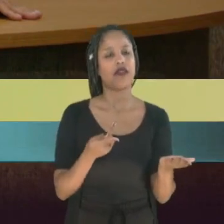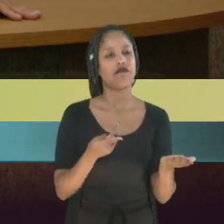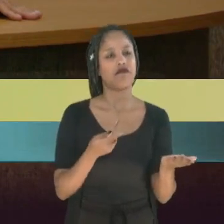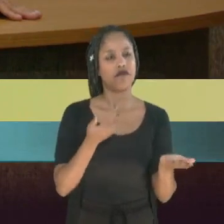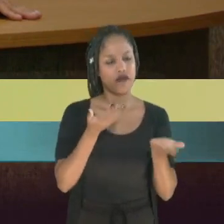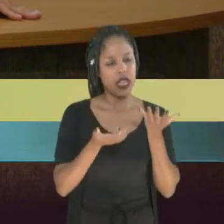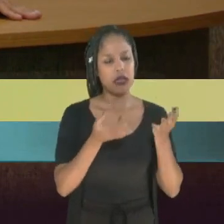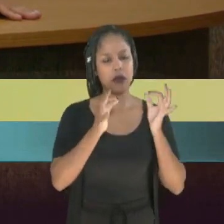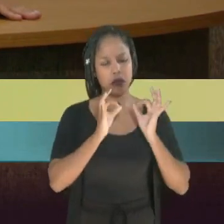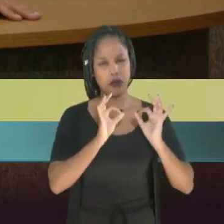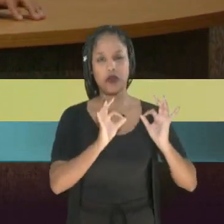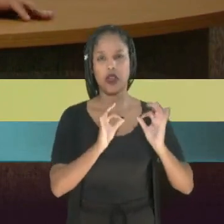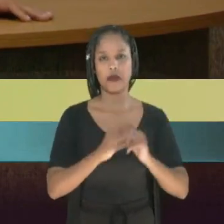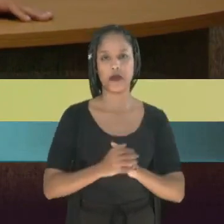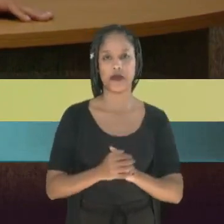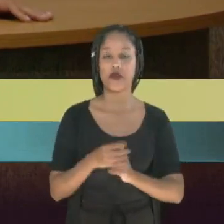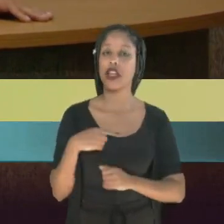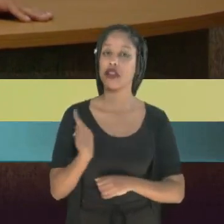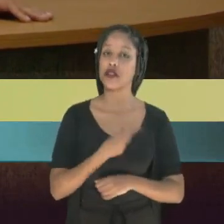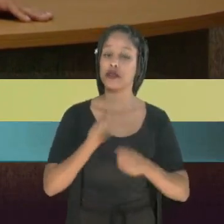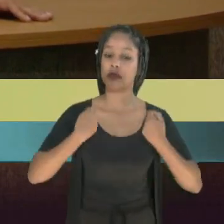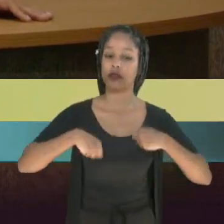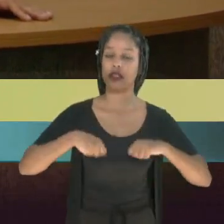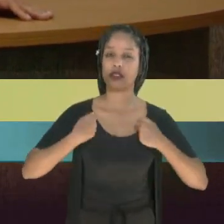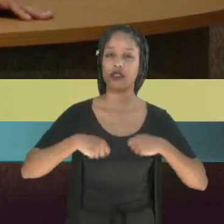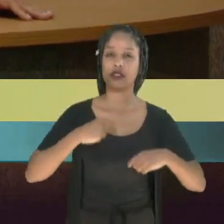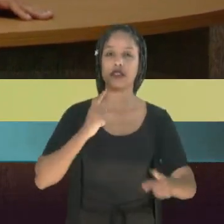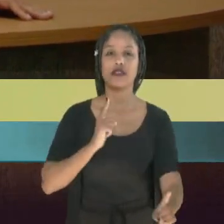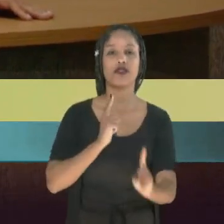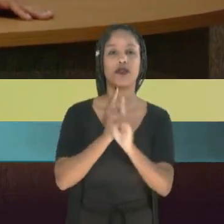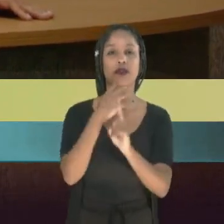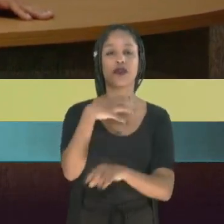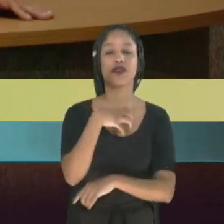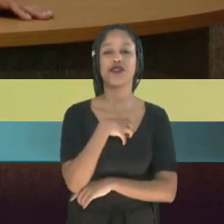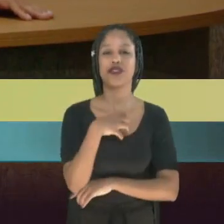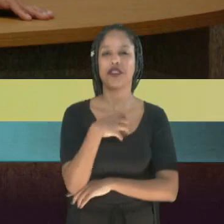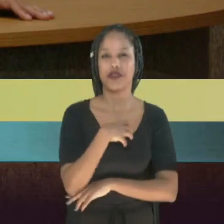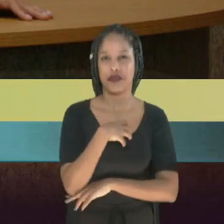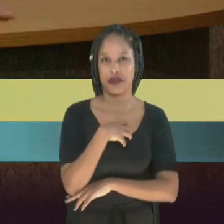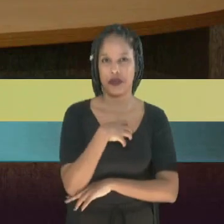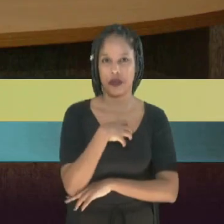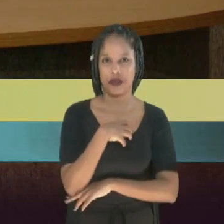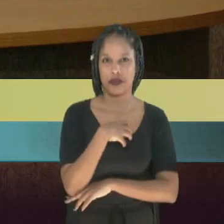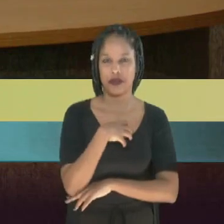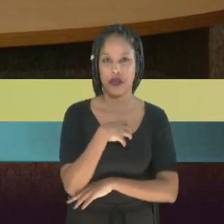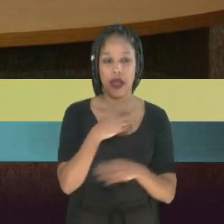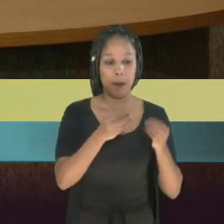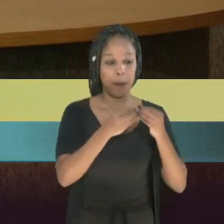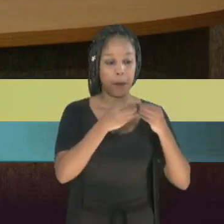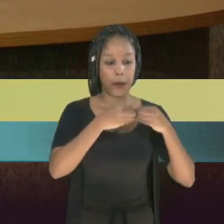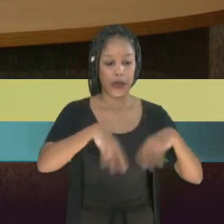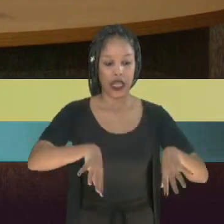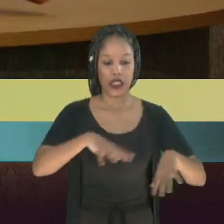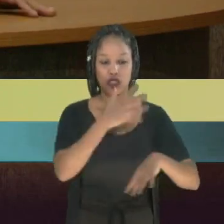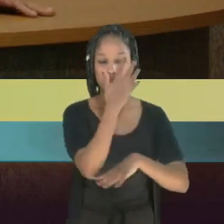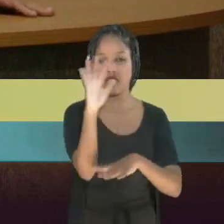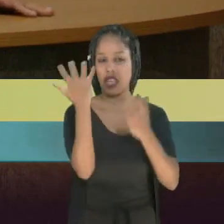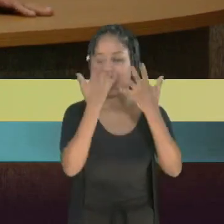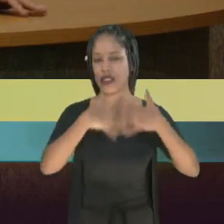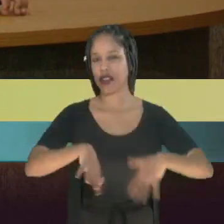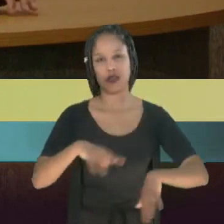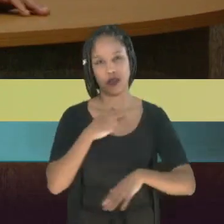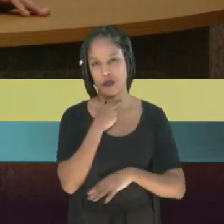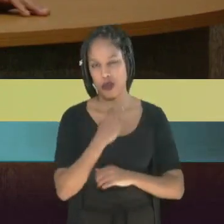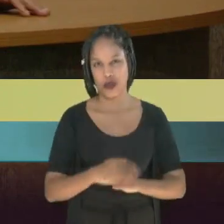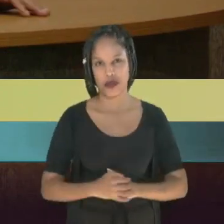ponderação, e nós precisamos buscar encontrar uma forma de não prejudicar o meio ambiente. Pode ter absoluta